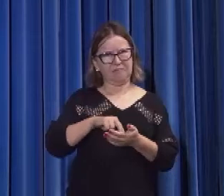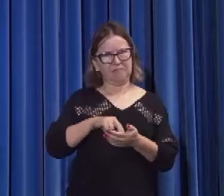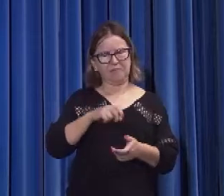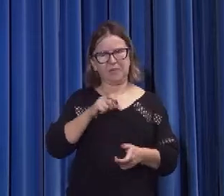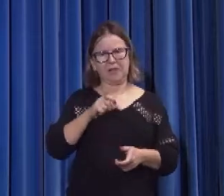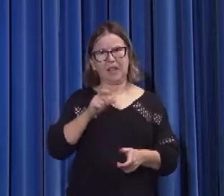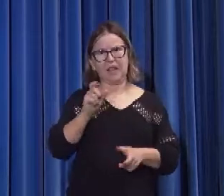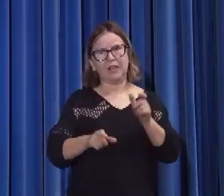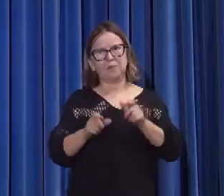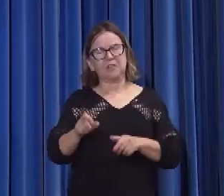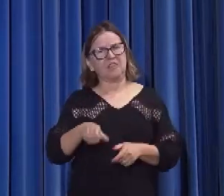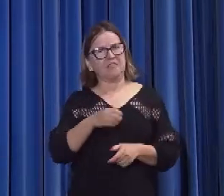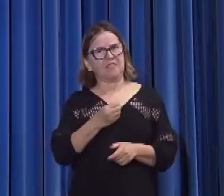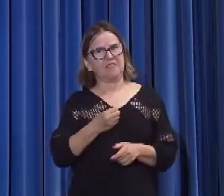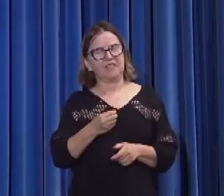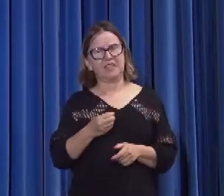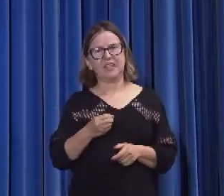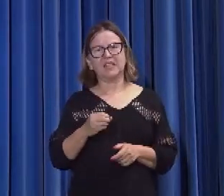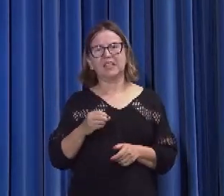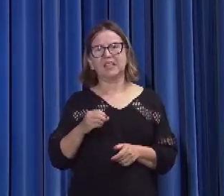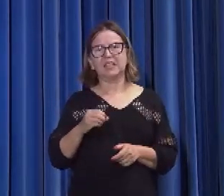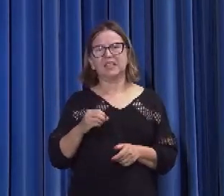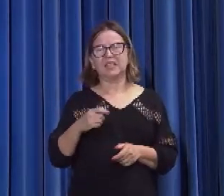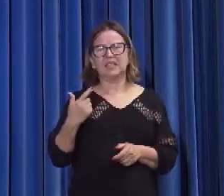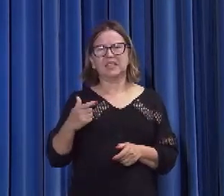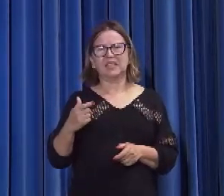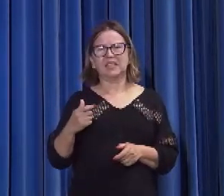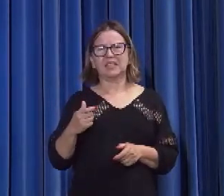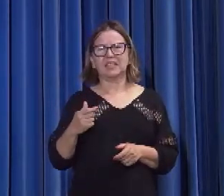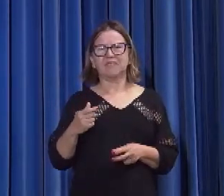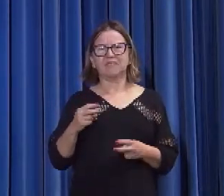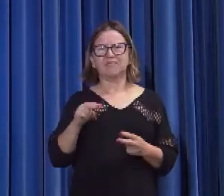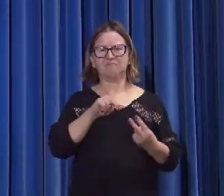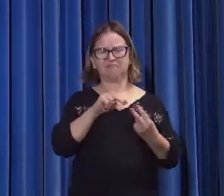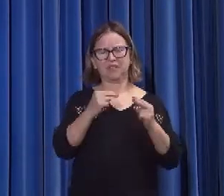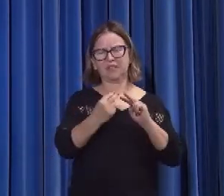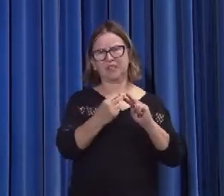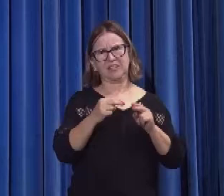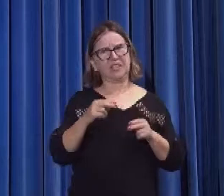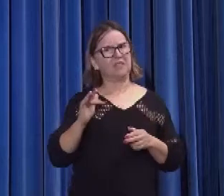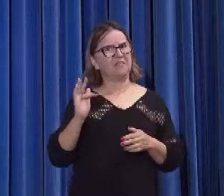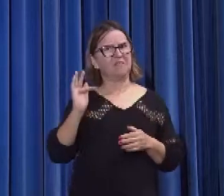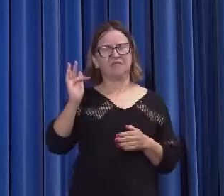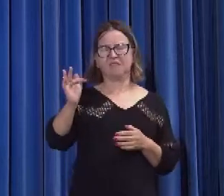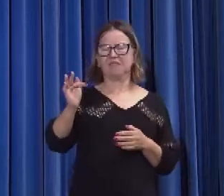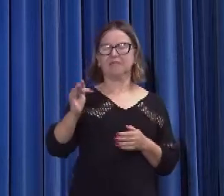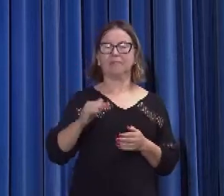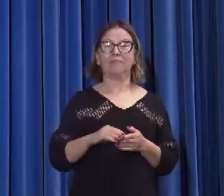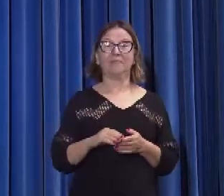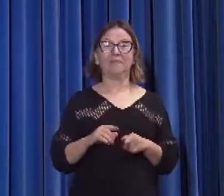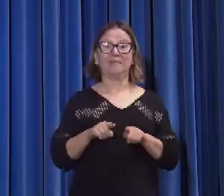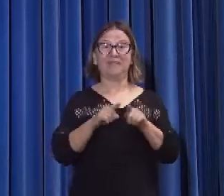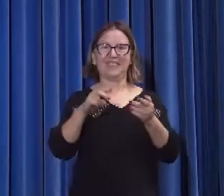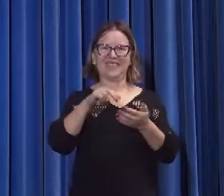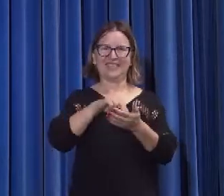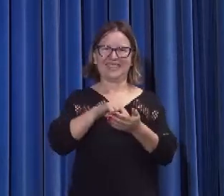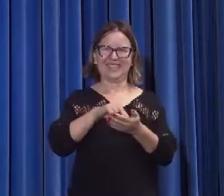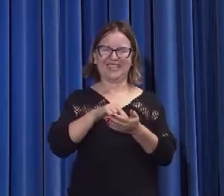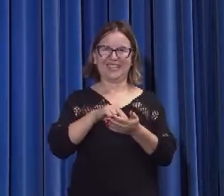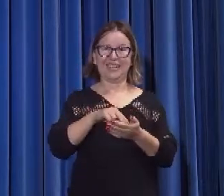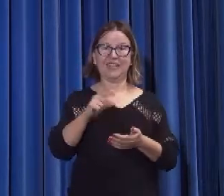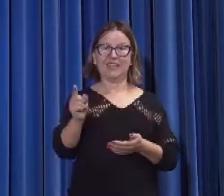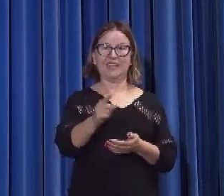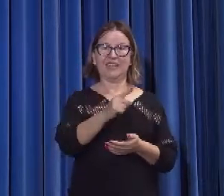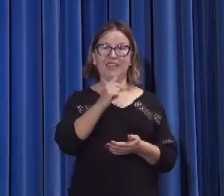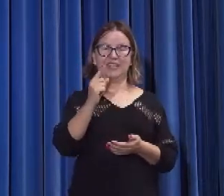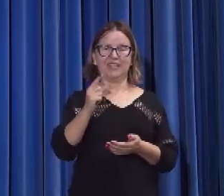e espiritualmente trágica. A perseverança nos mantém firmes diante dos problemas que